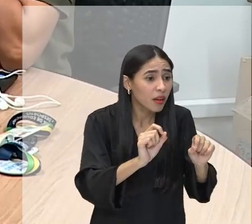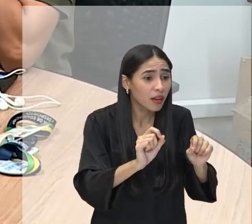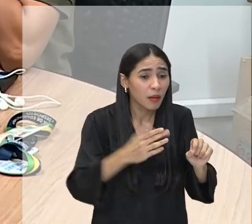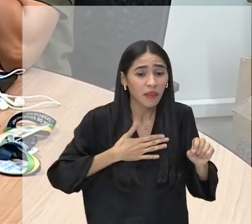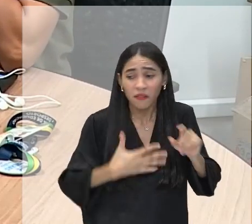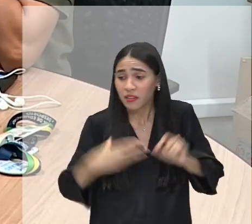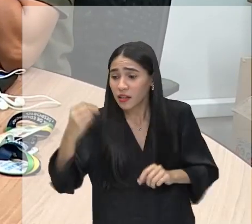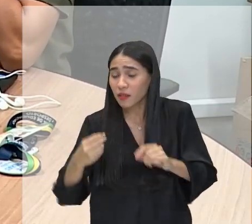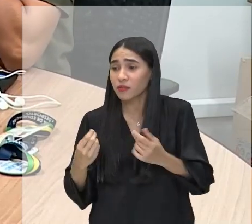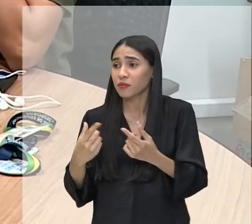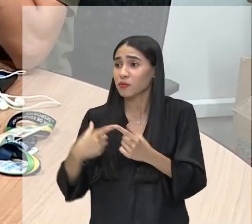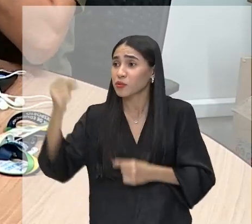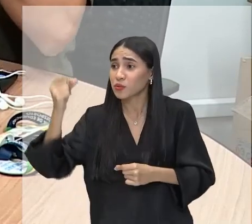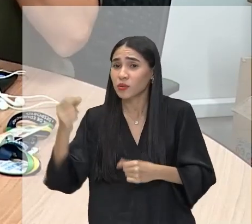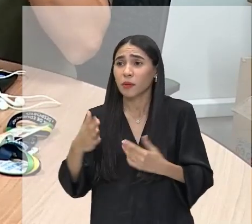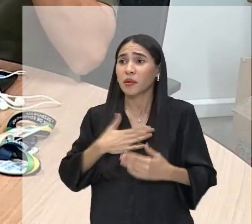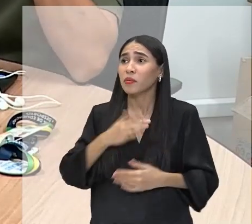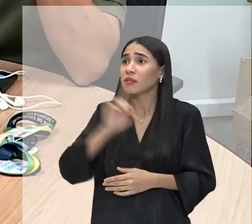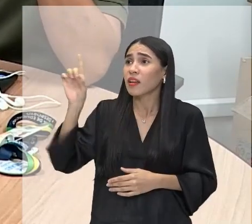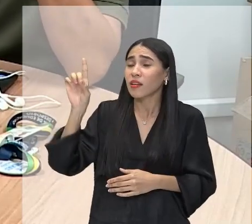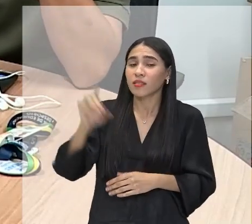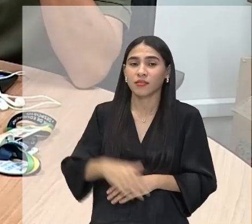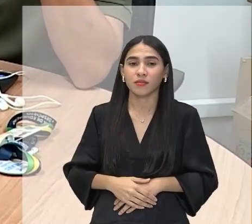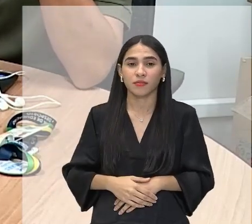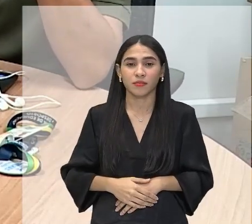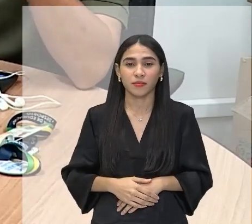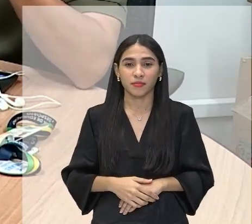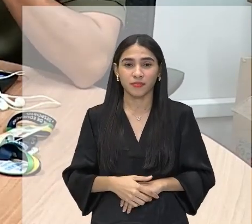filha fugiu? Meu Deus! Não, sai.